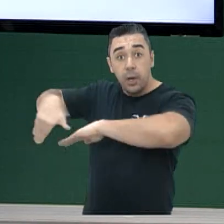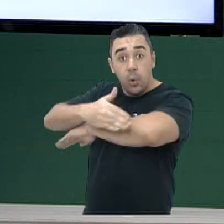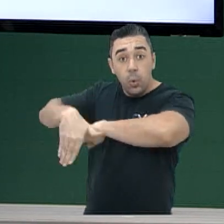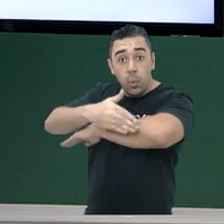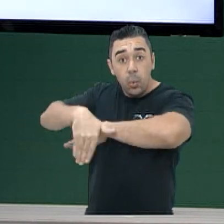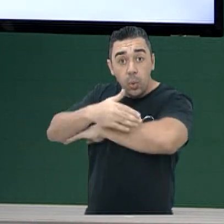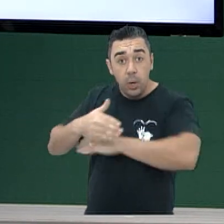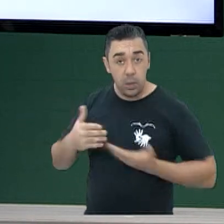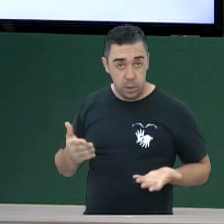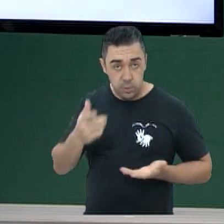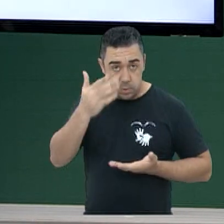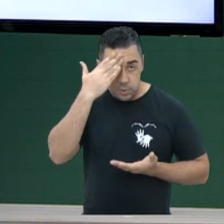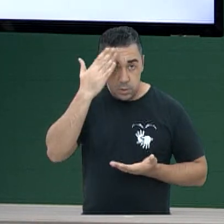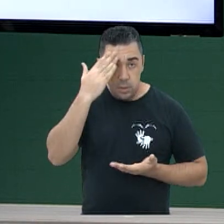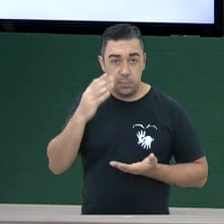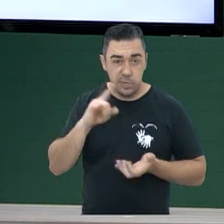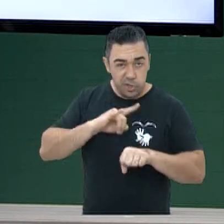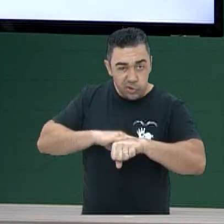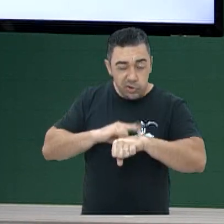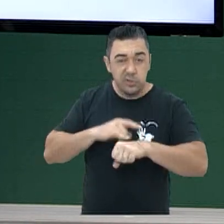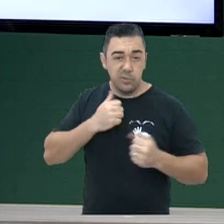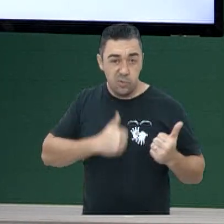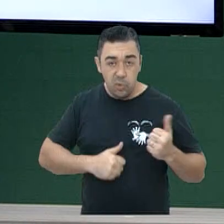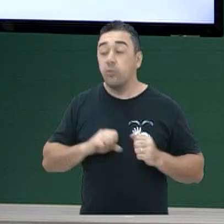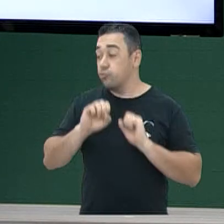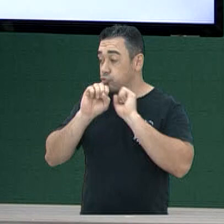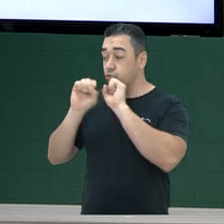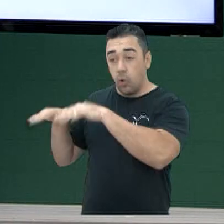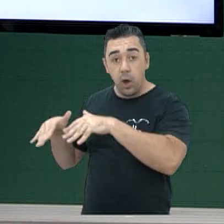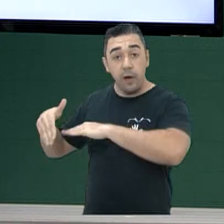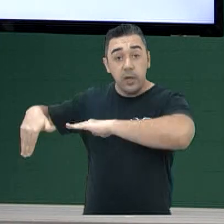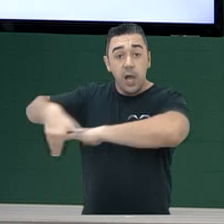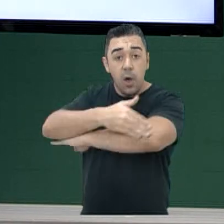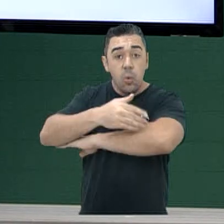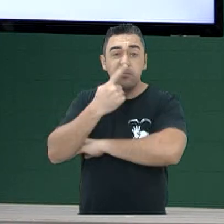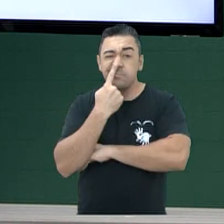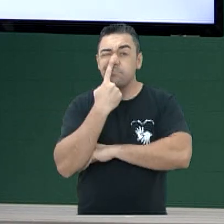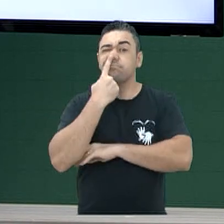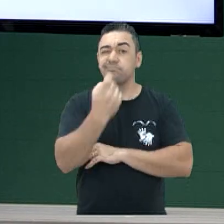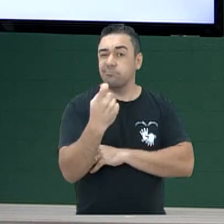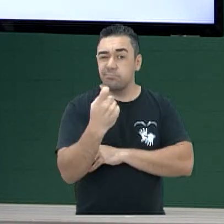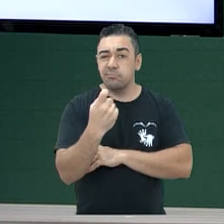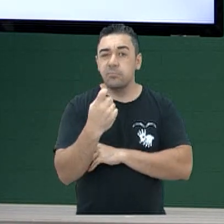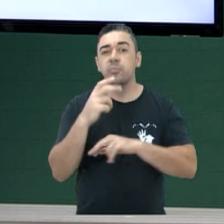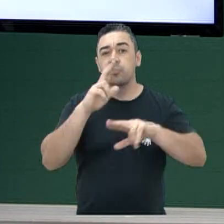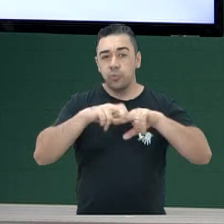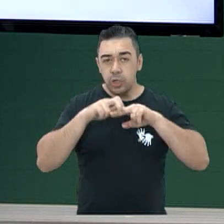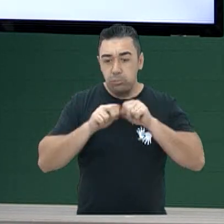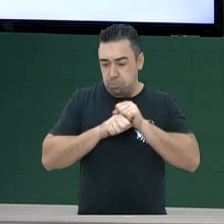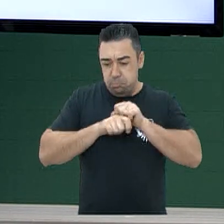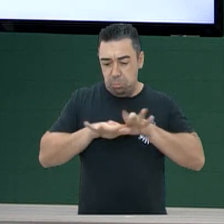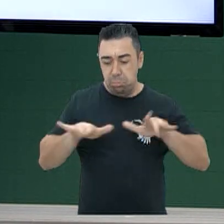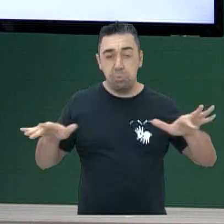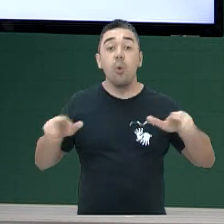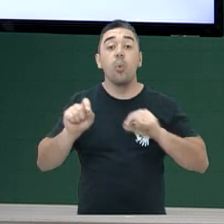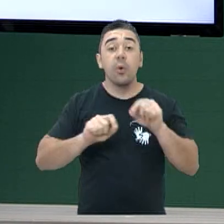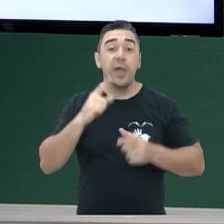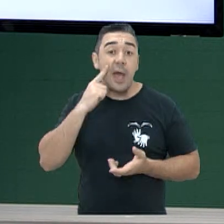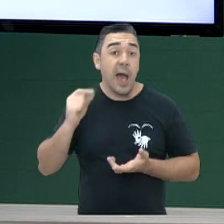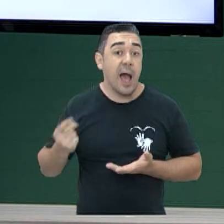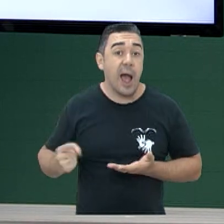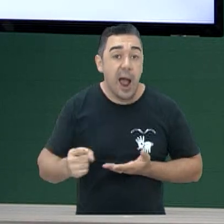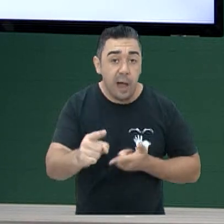deles, né? Quando eu digo orgânicas, urina e fezes, nas ruas era muito grande a proliferação de ratos. Né?